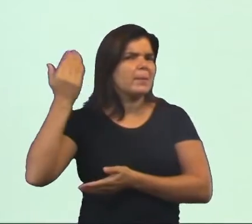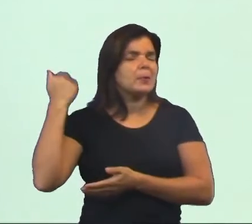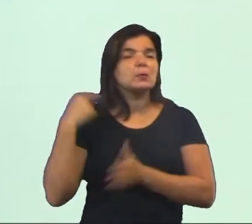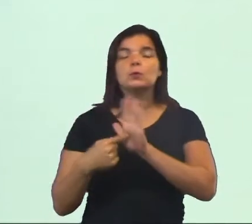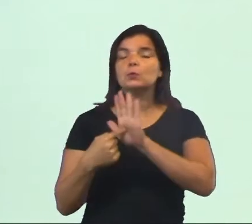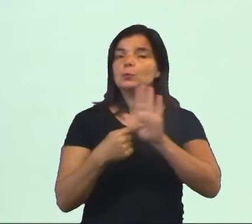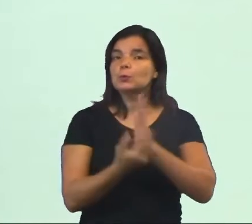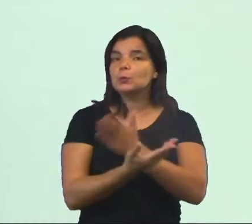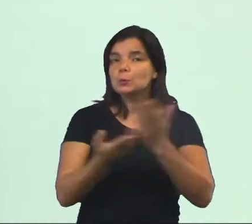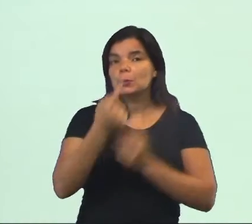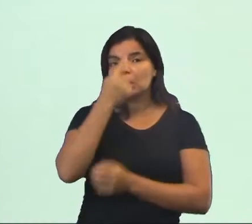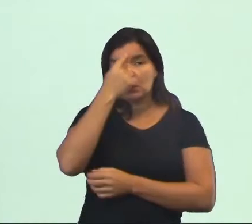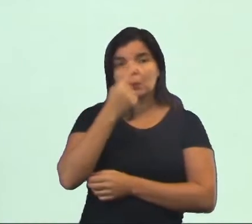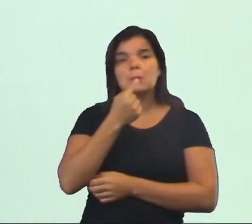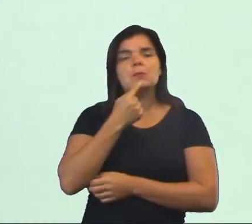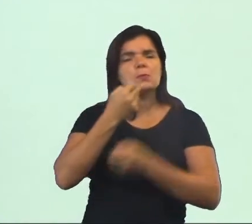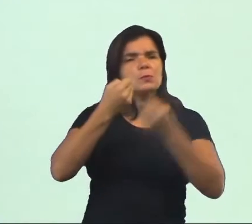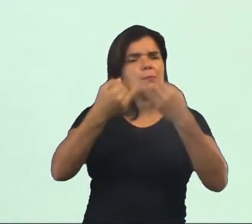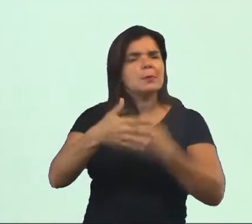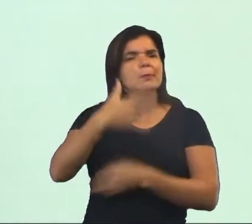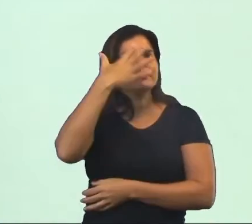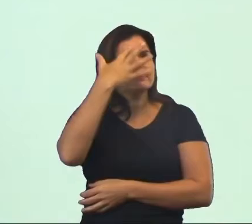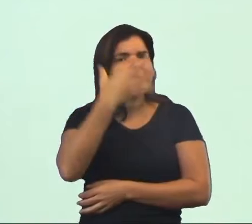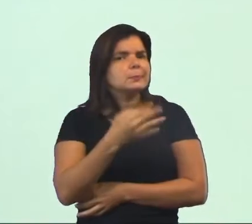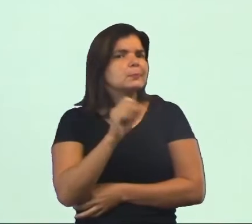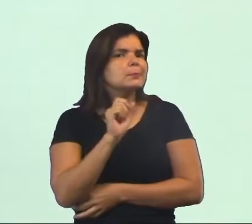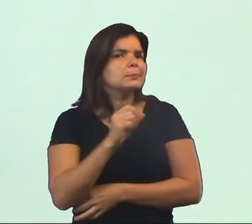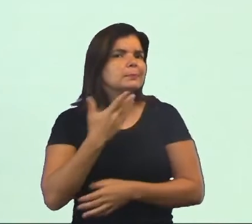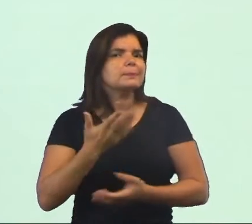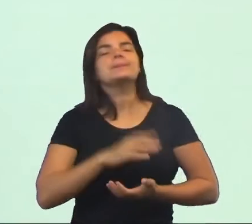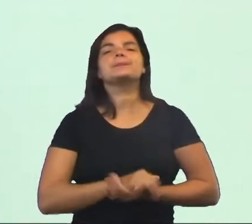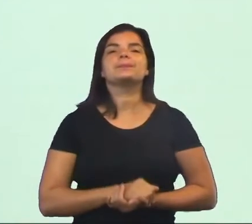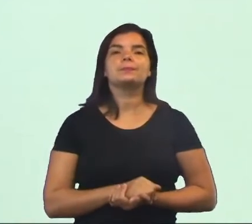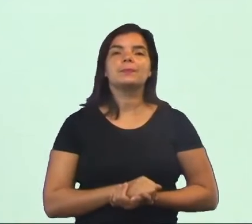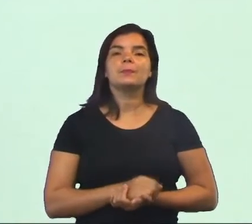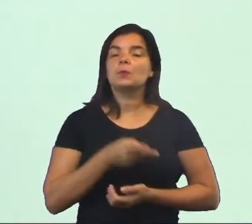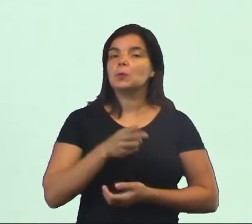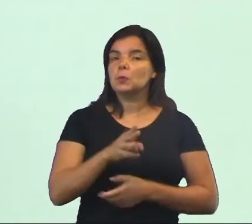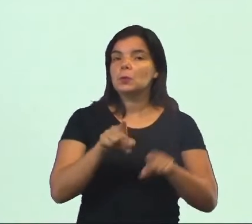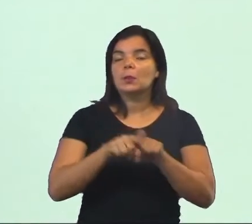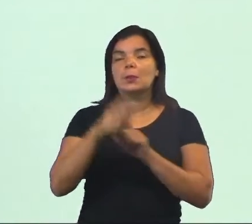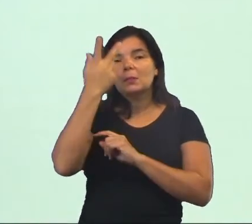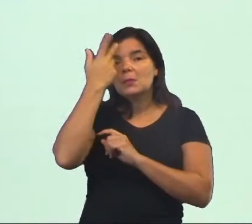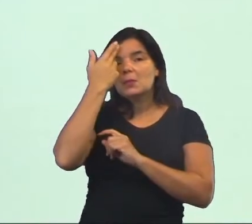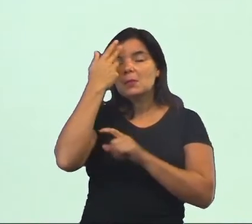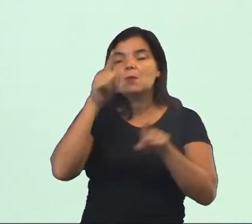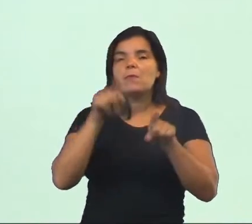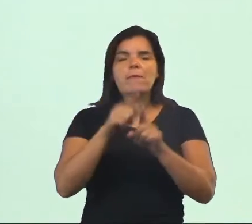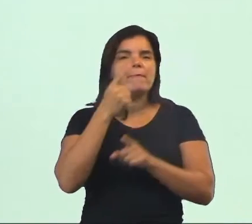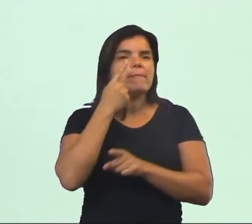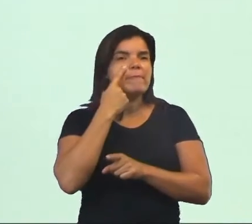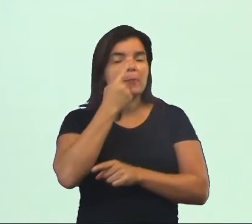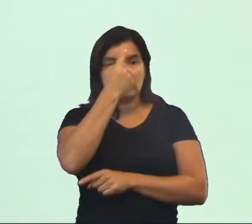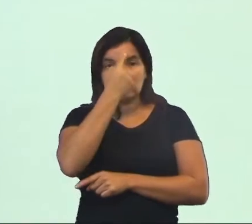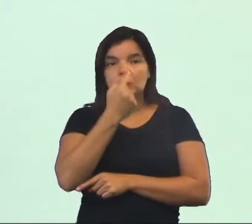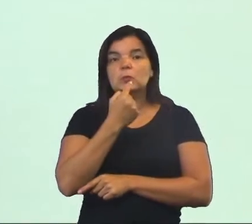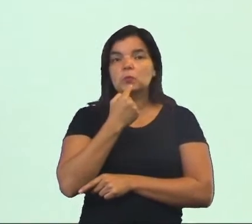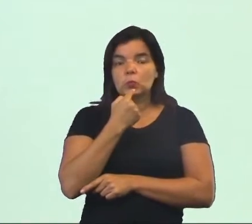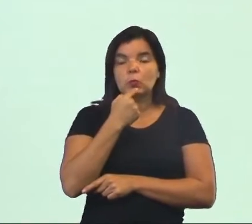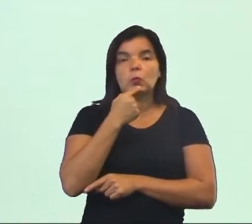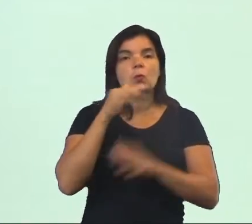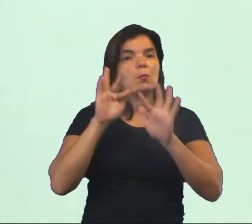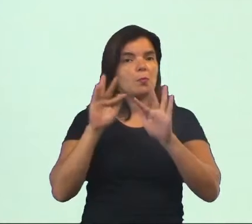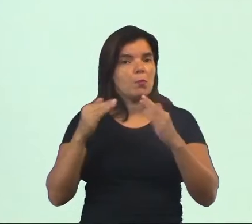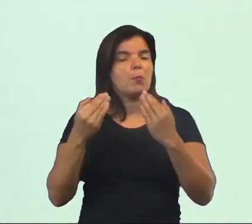para vocês uma imagem que falava exatamente sobre esses condicionantes naturais. Nós vimos uma imagem onde uma